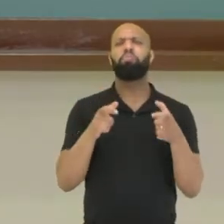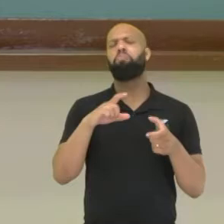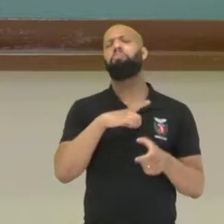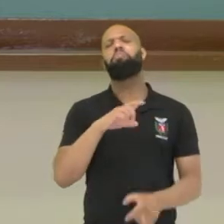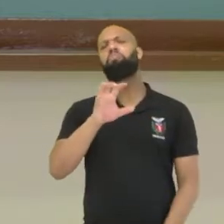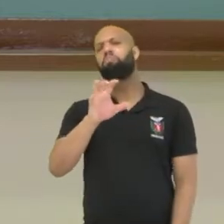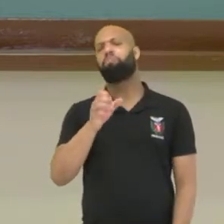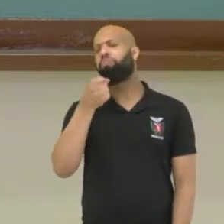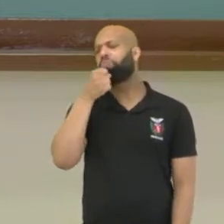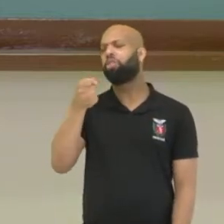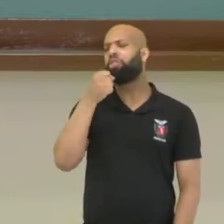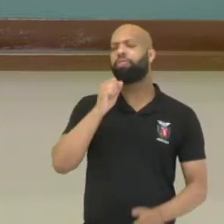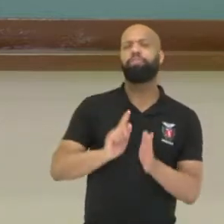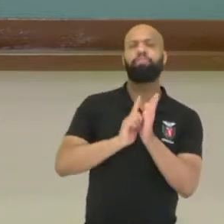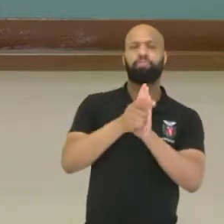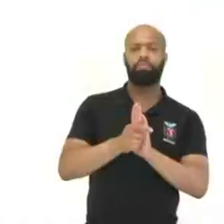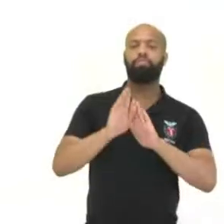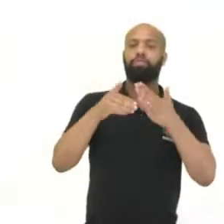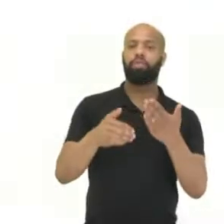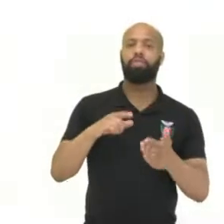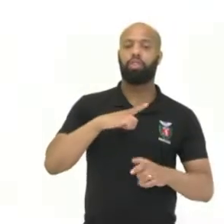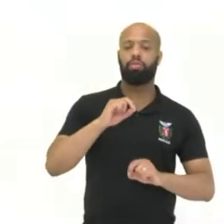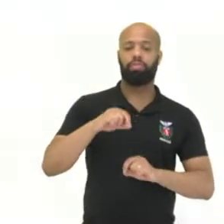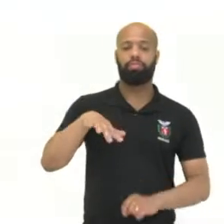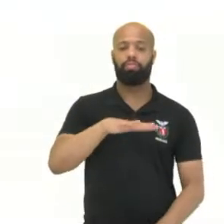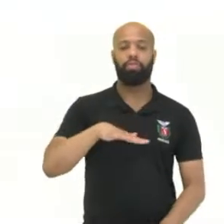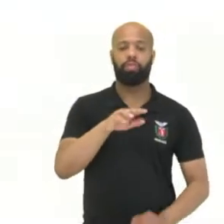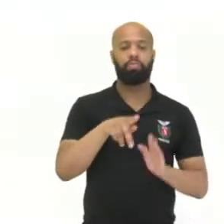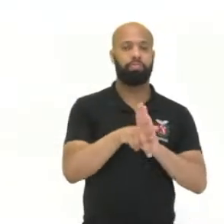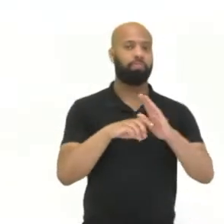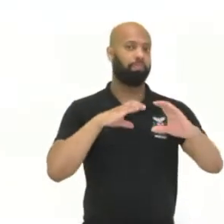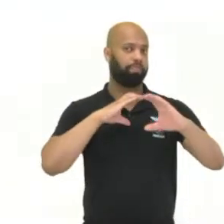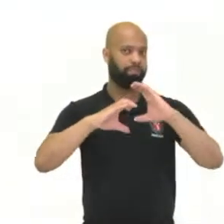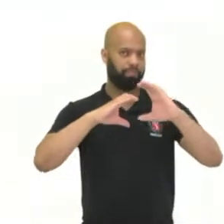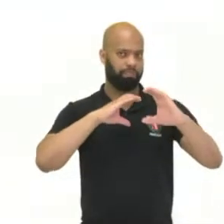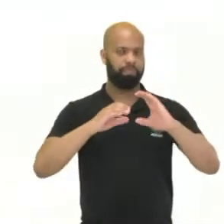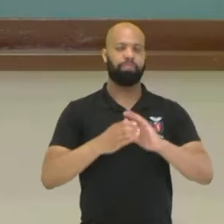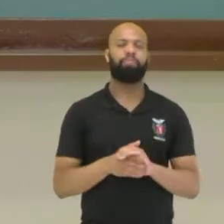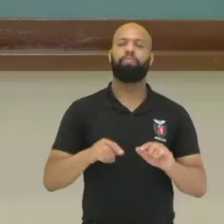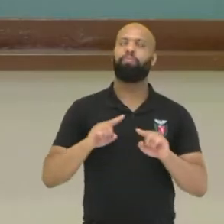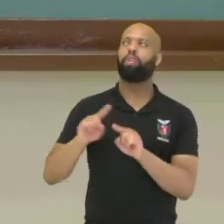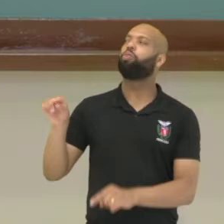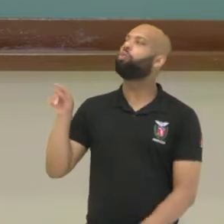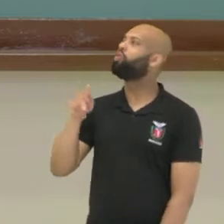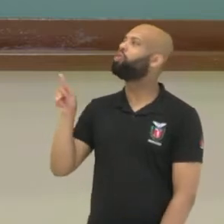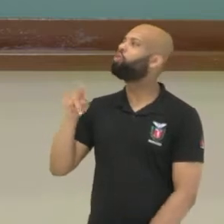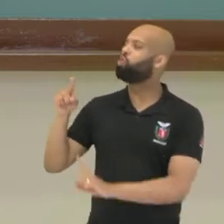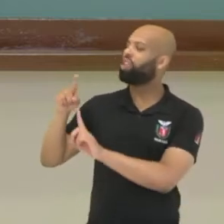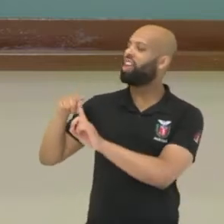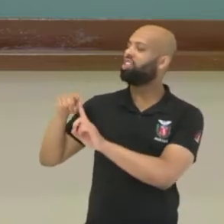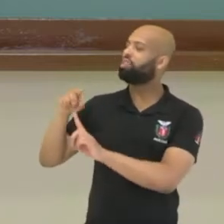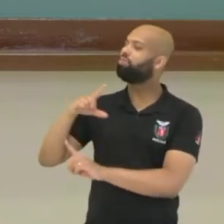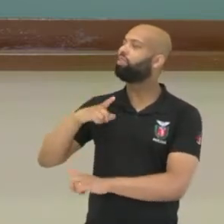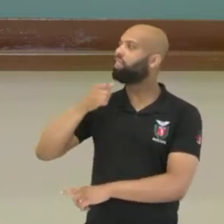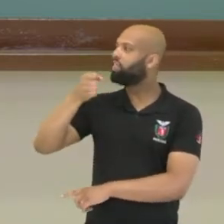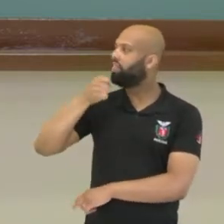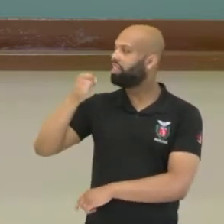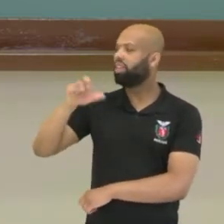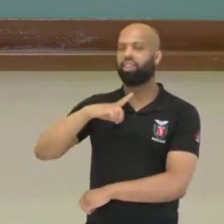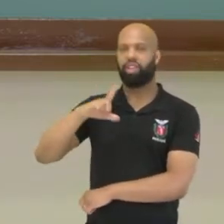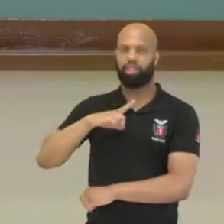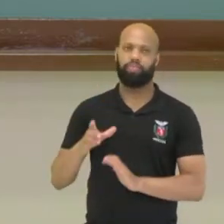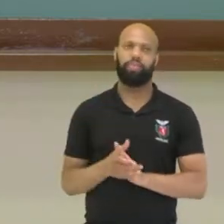uma entrevista? Sobretudo nos meios de comunicação. Mas, prof, quais são os tipos de entrevista que existem? Então,